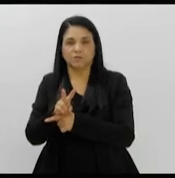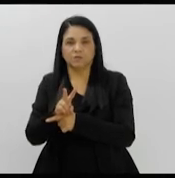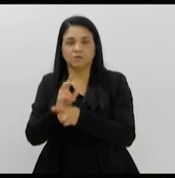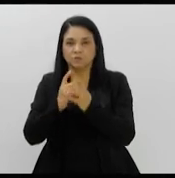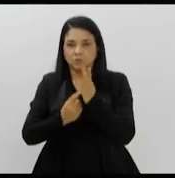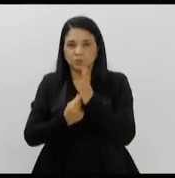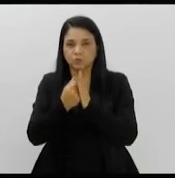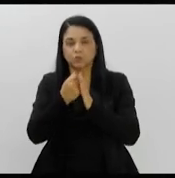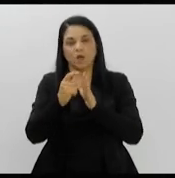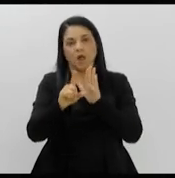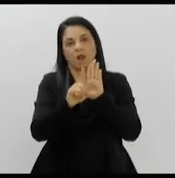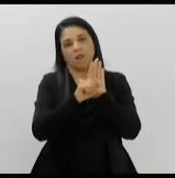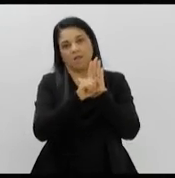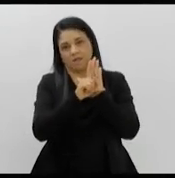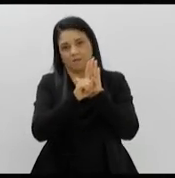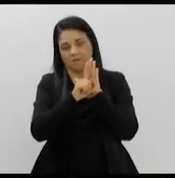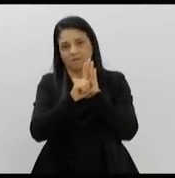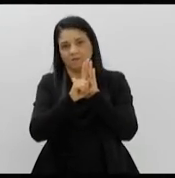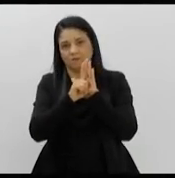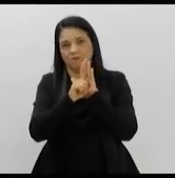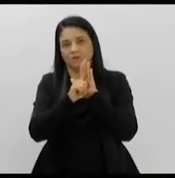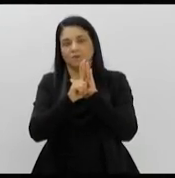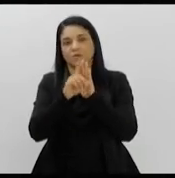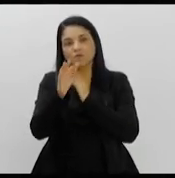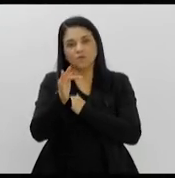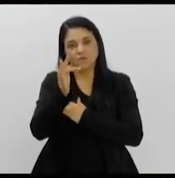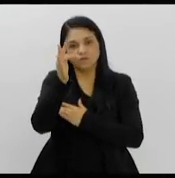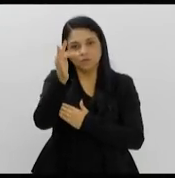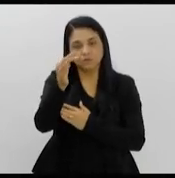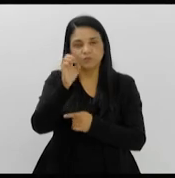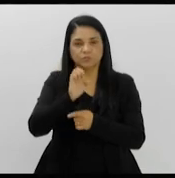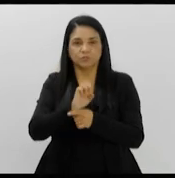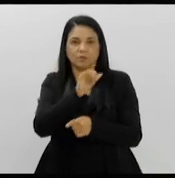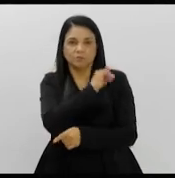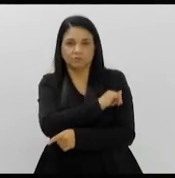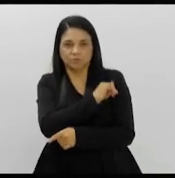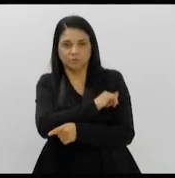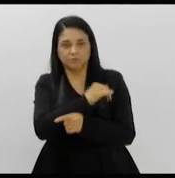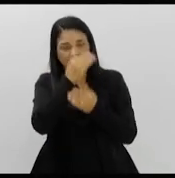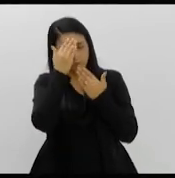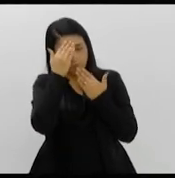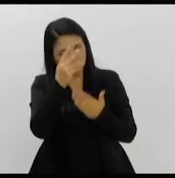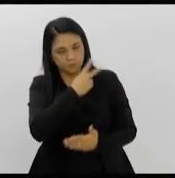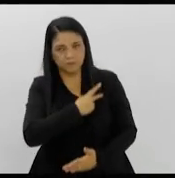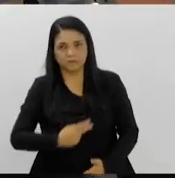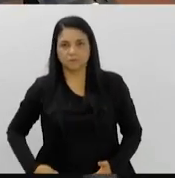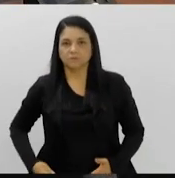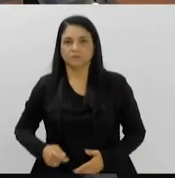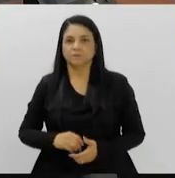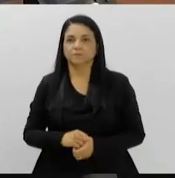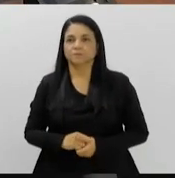a lei orçamentária e o futuro do Estado do Rio de Janeiro Muito obrigado senhor